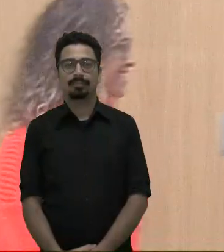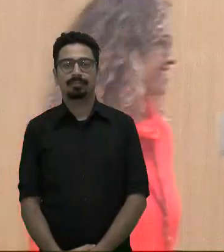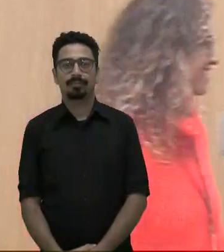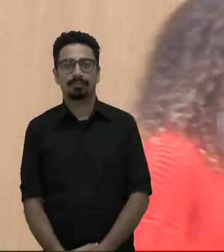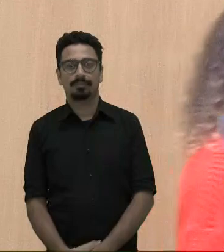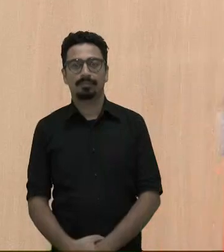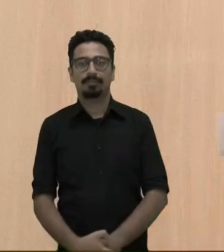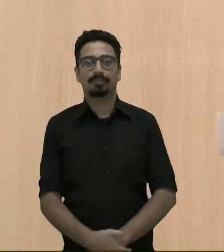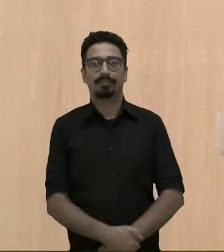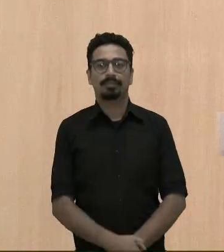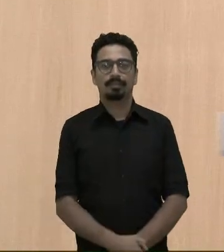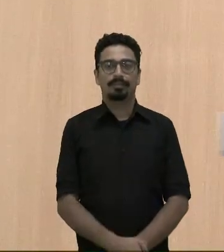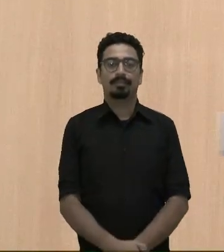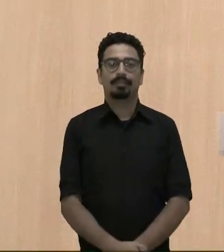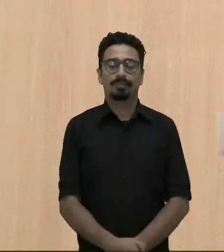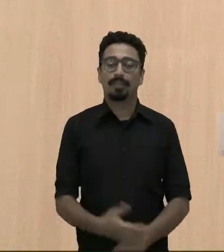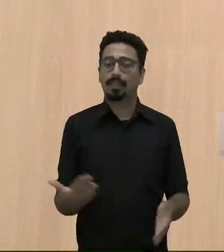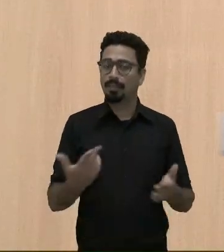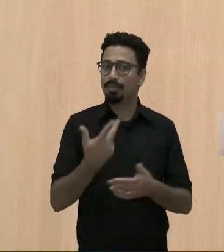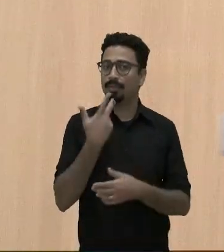Concedemos a palavra ao homenageado.